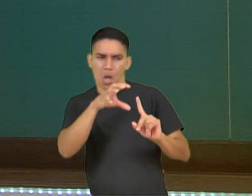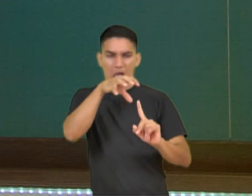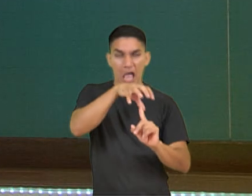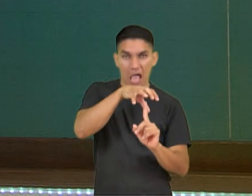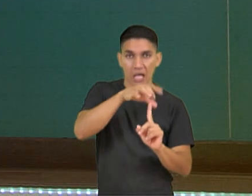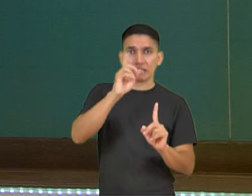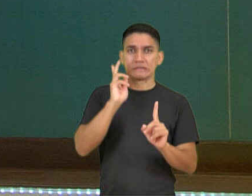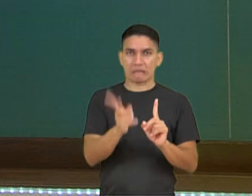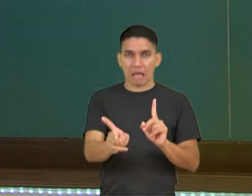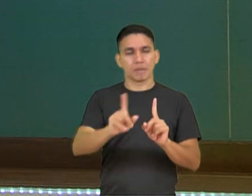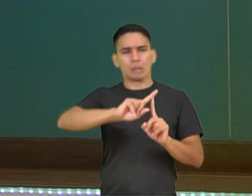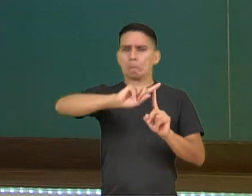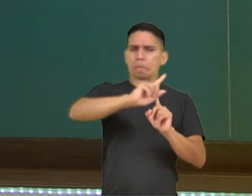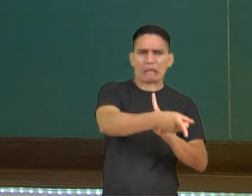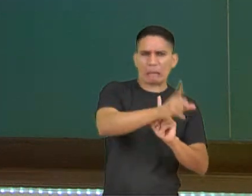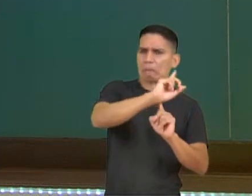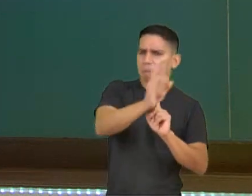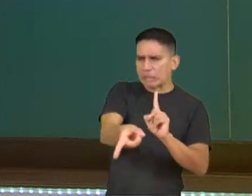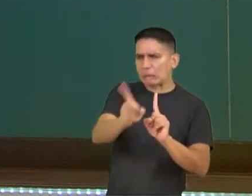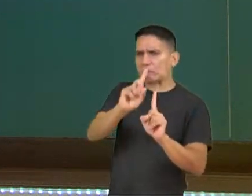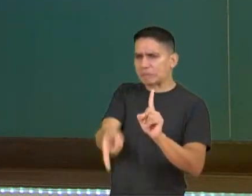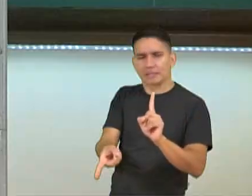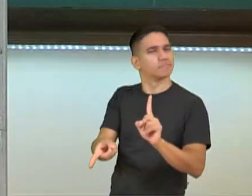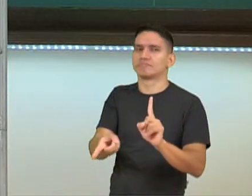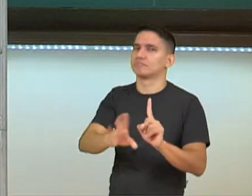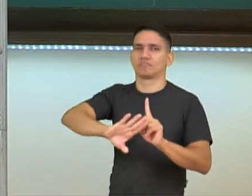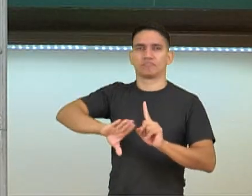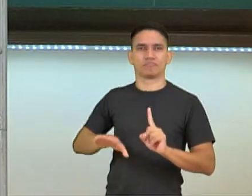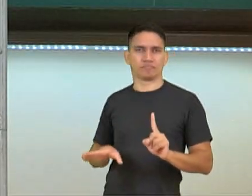ele teria um poder absoluto.